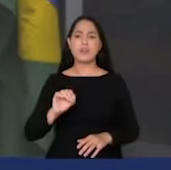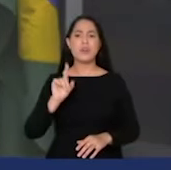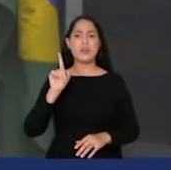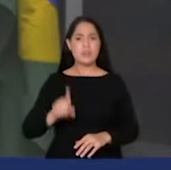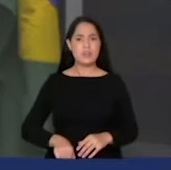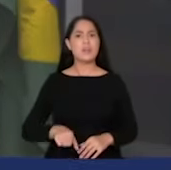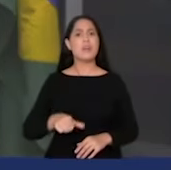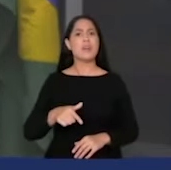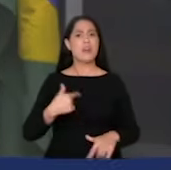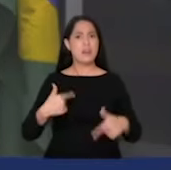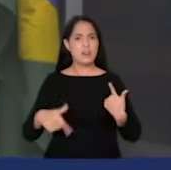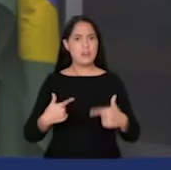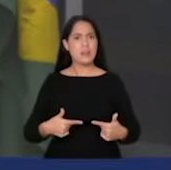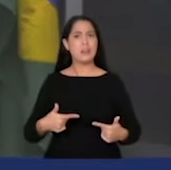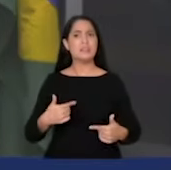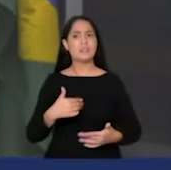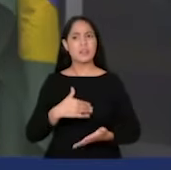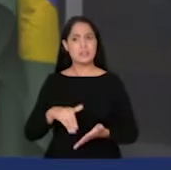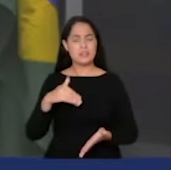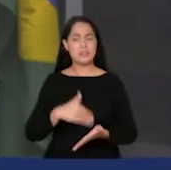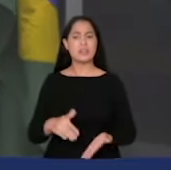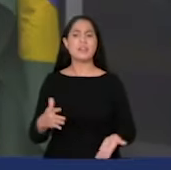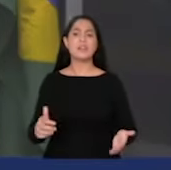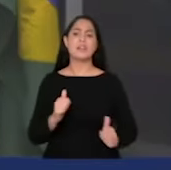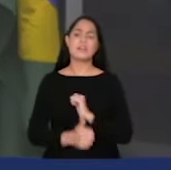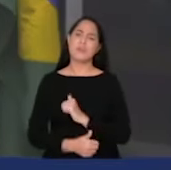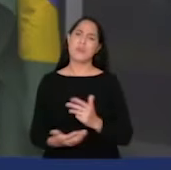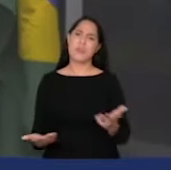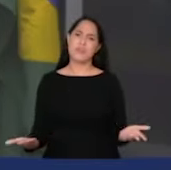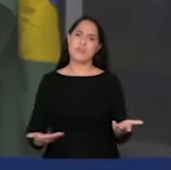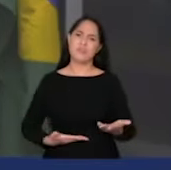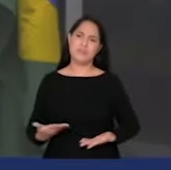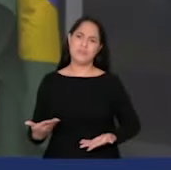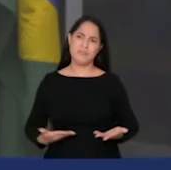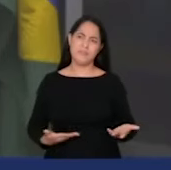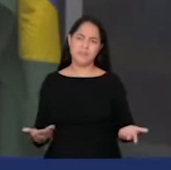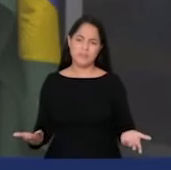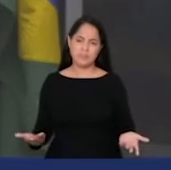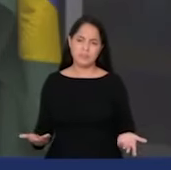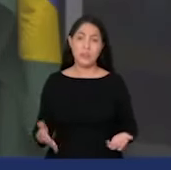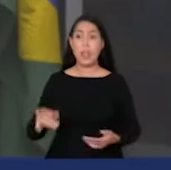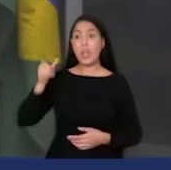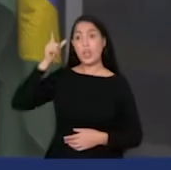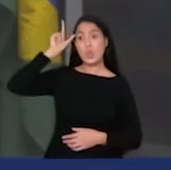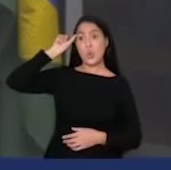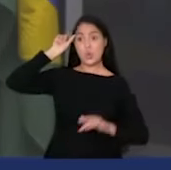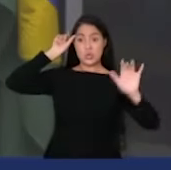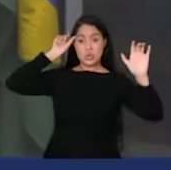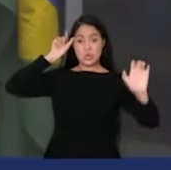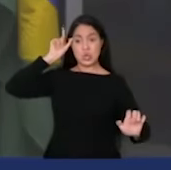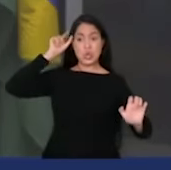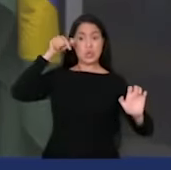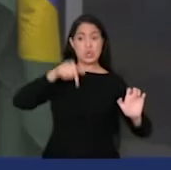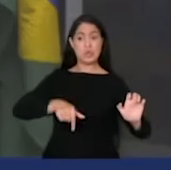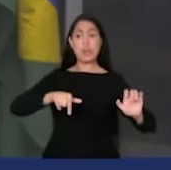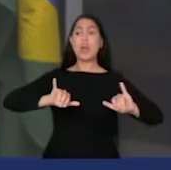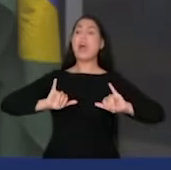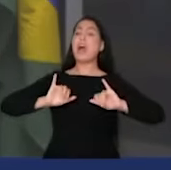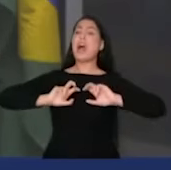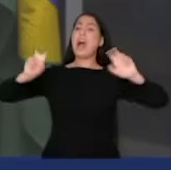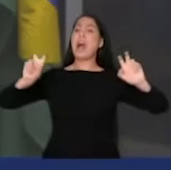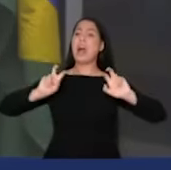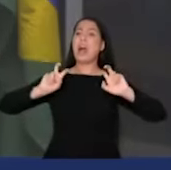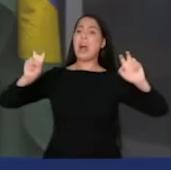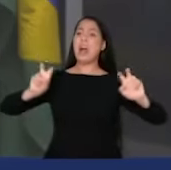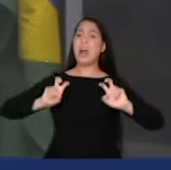de Esporte. É uma vergonha. E ontem aqui estava a esquerda gritando, associando a delegada